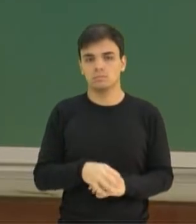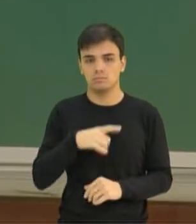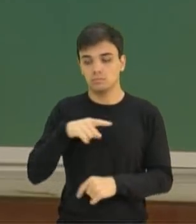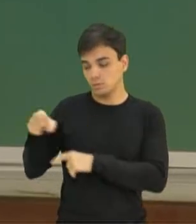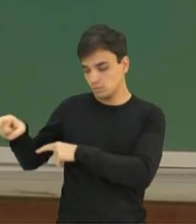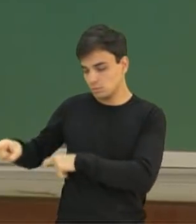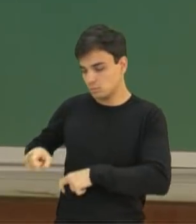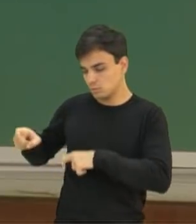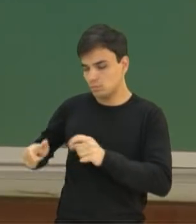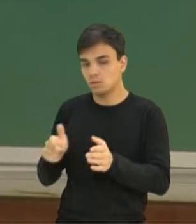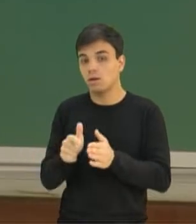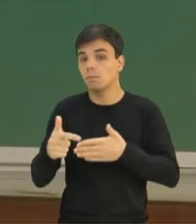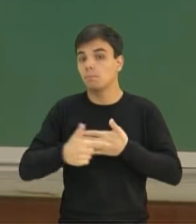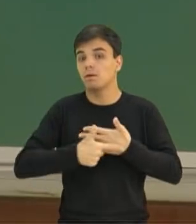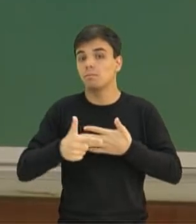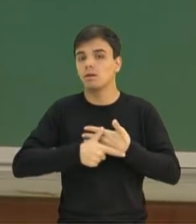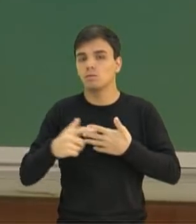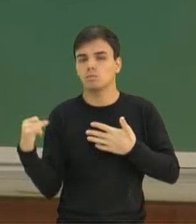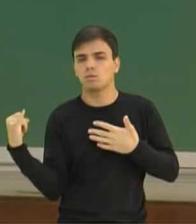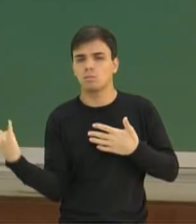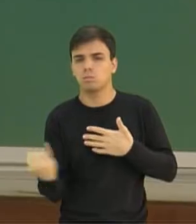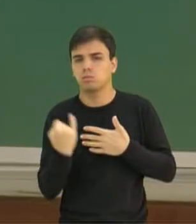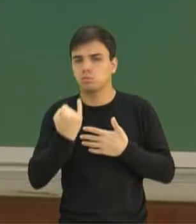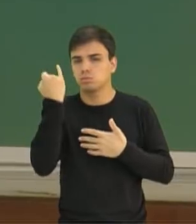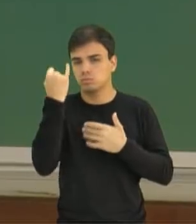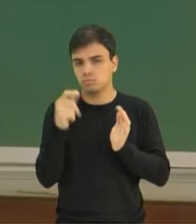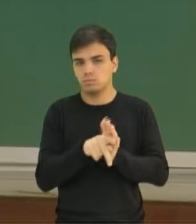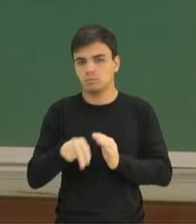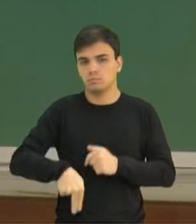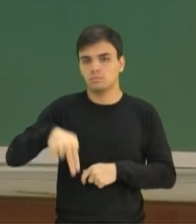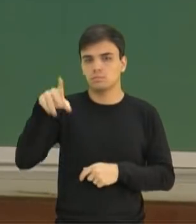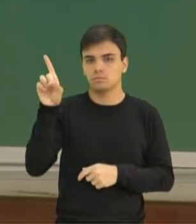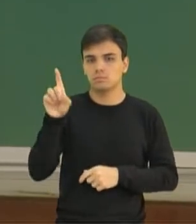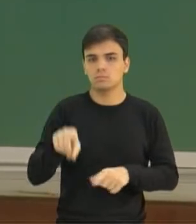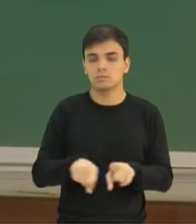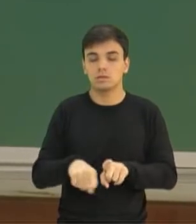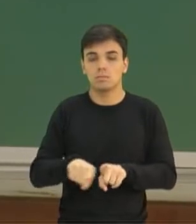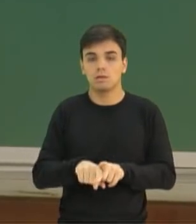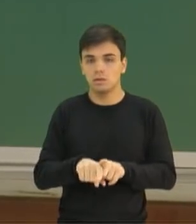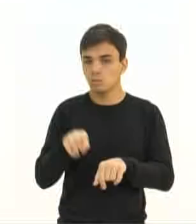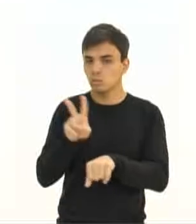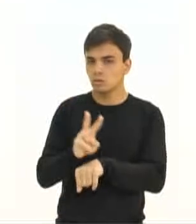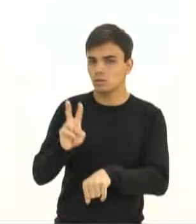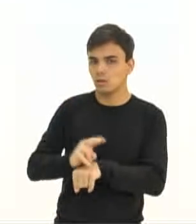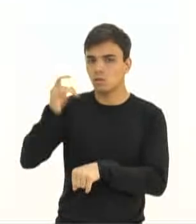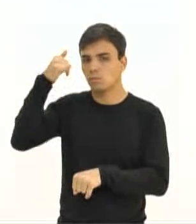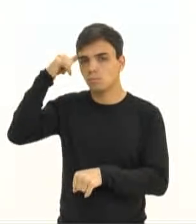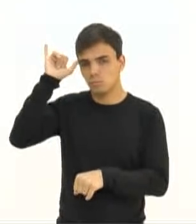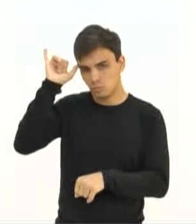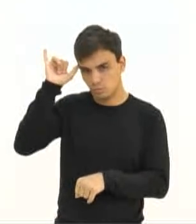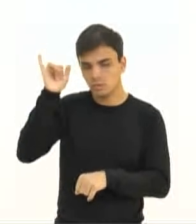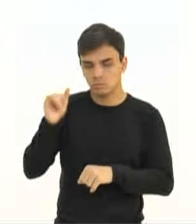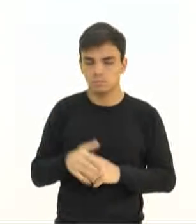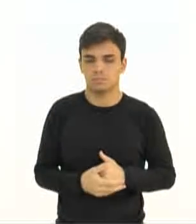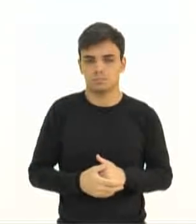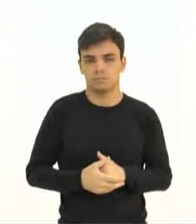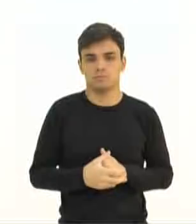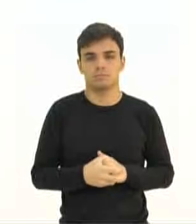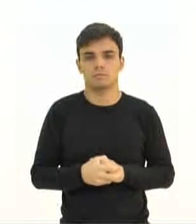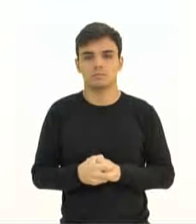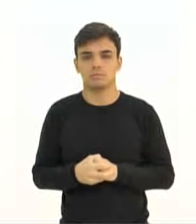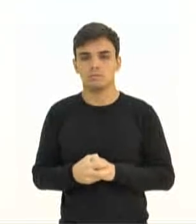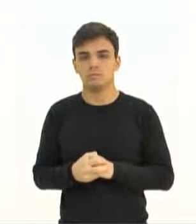bem importante no Nordeste, certo? A criação ali de bovinos também faz parte, né?